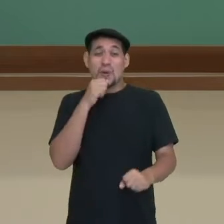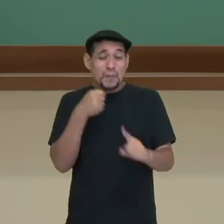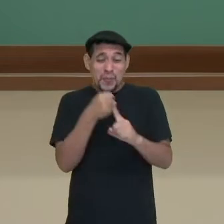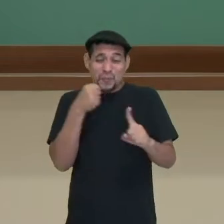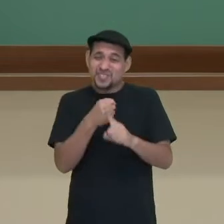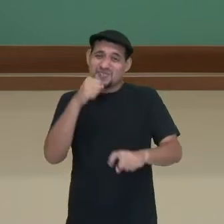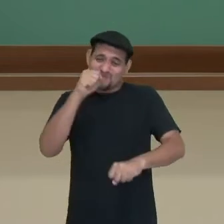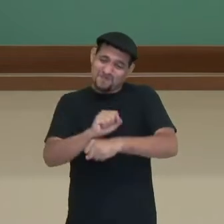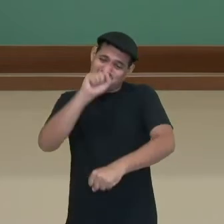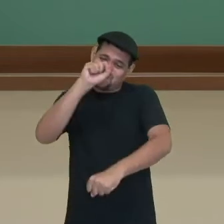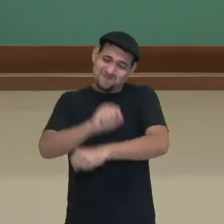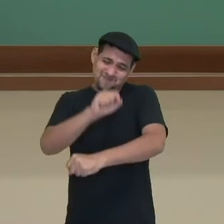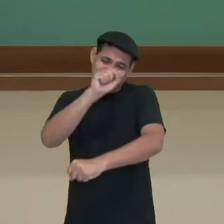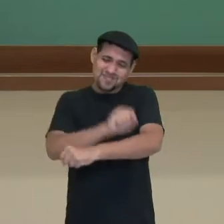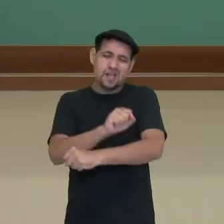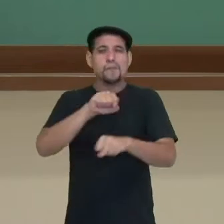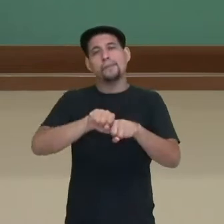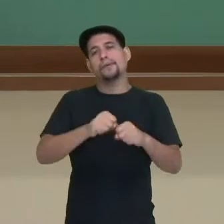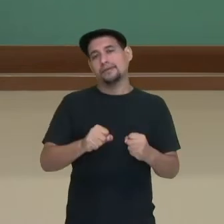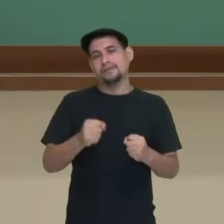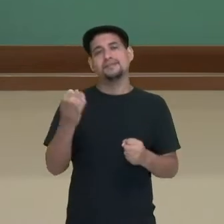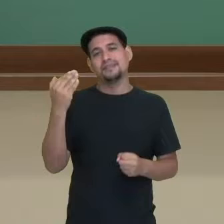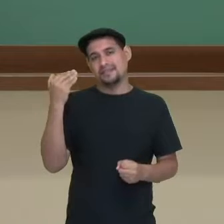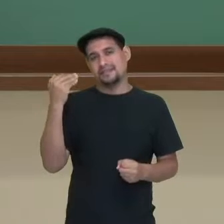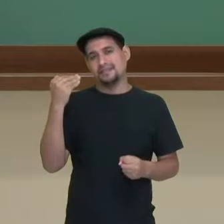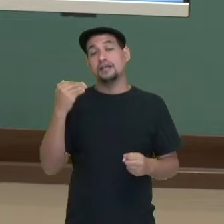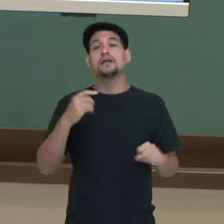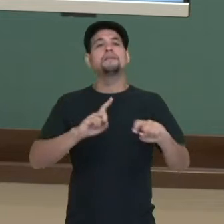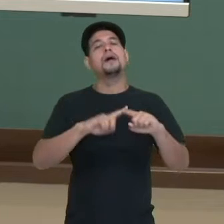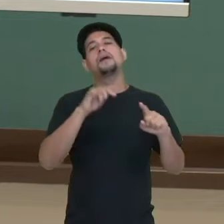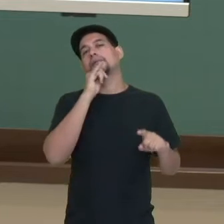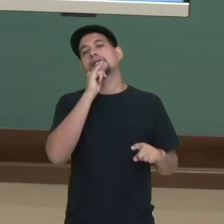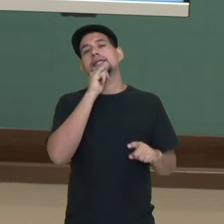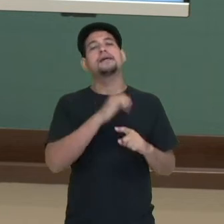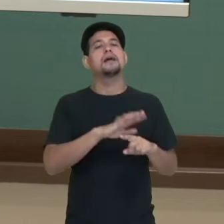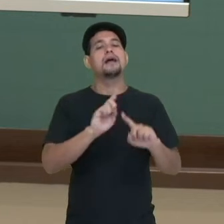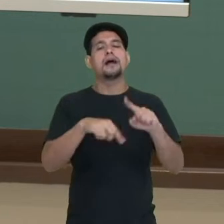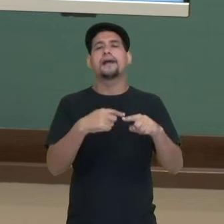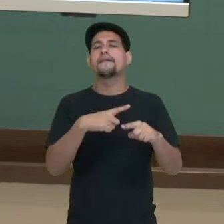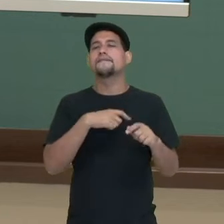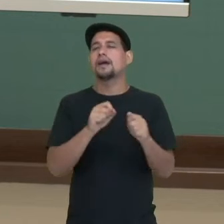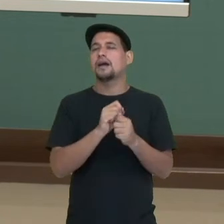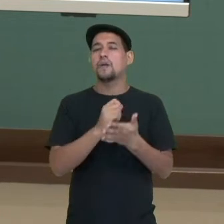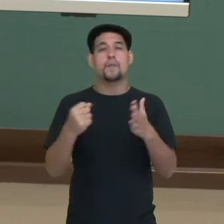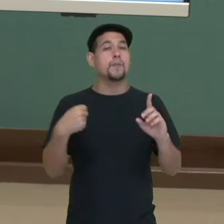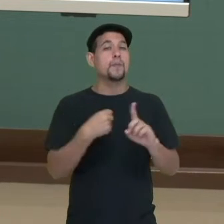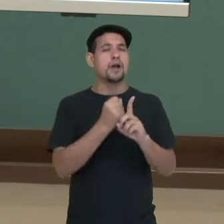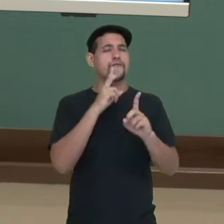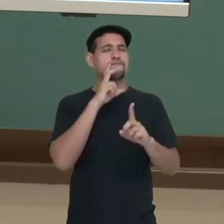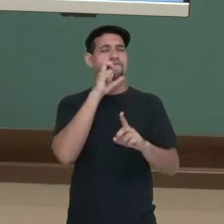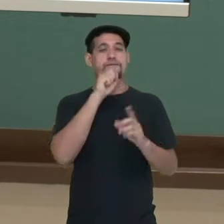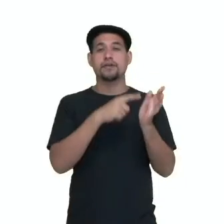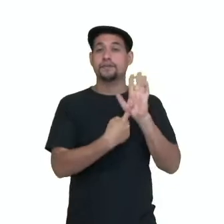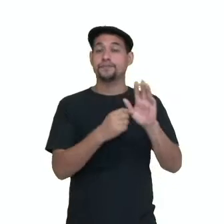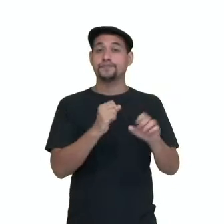impactos na natureza ali. Então, ali nós temos alguns marcos históricos, né?